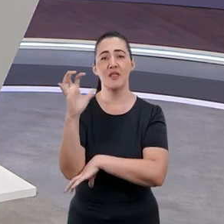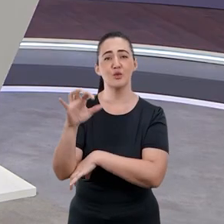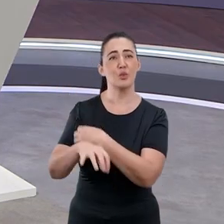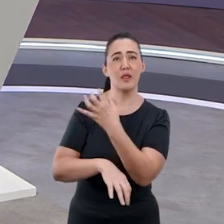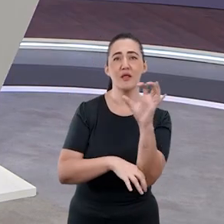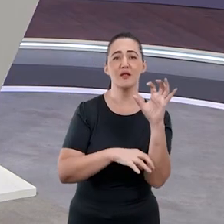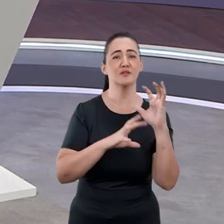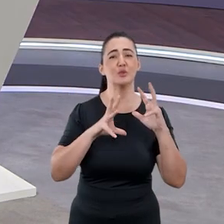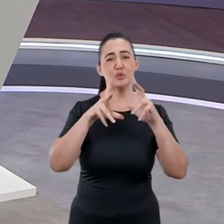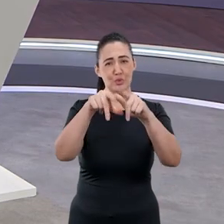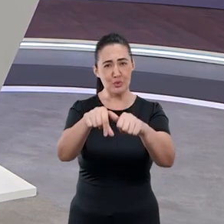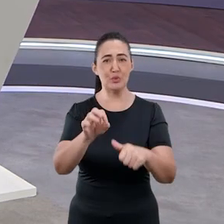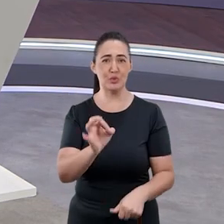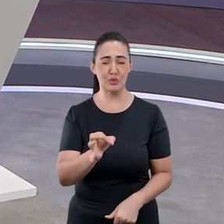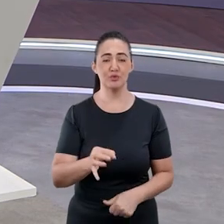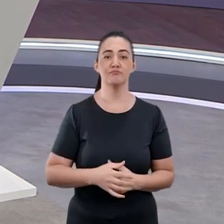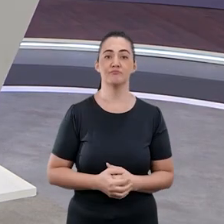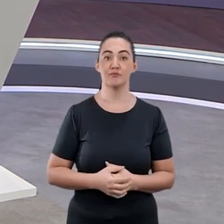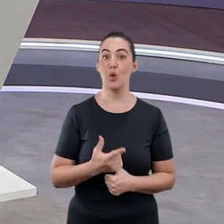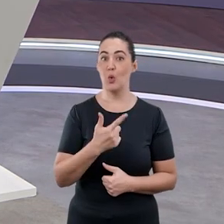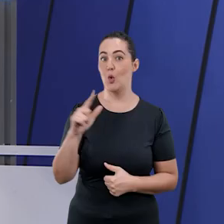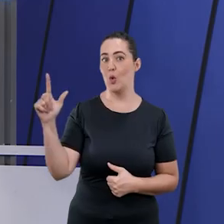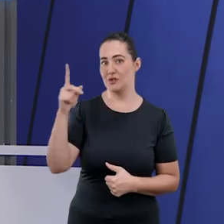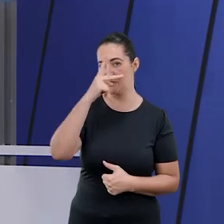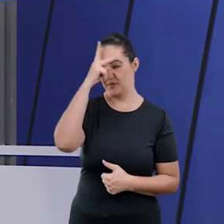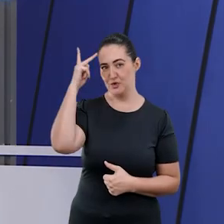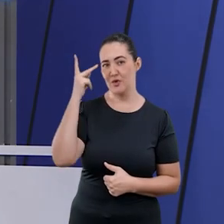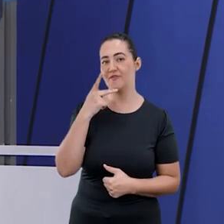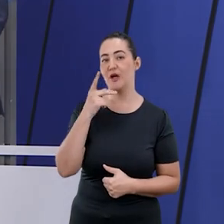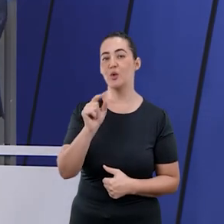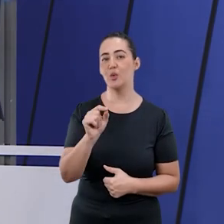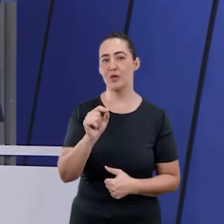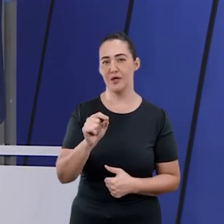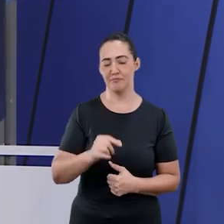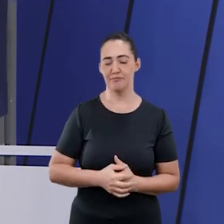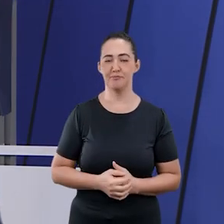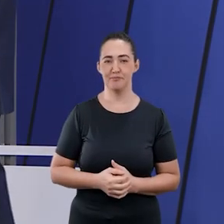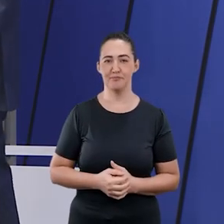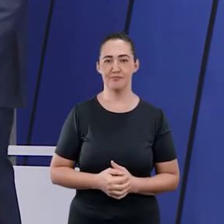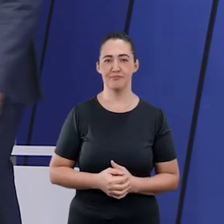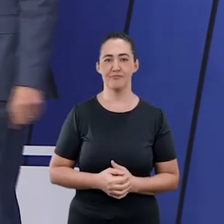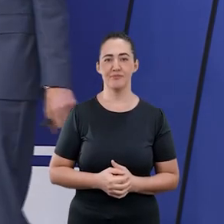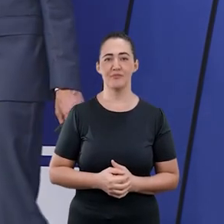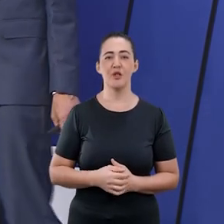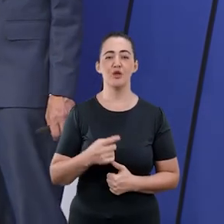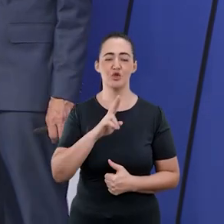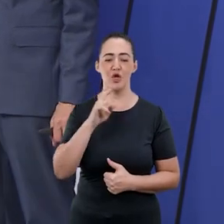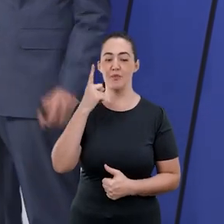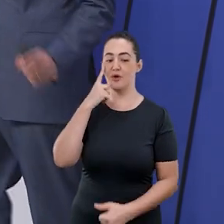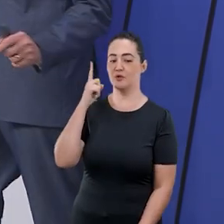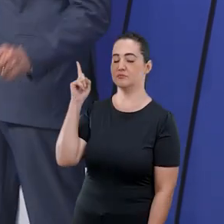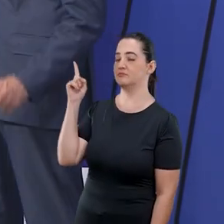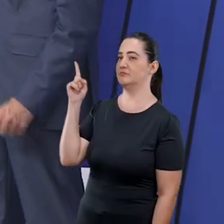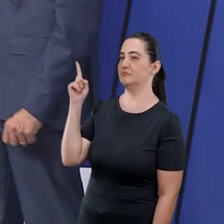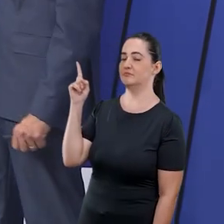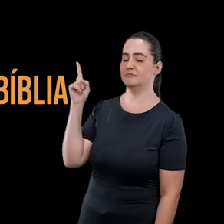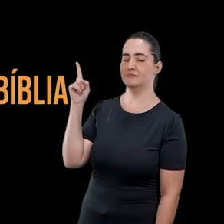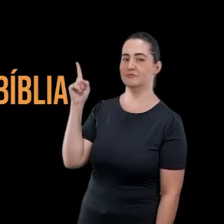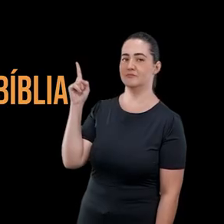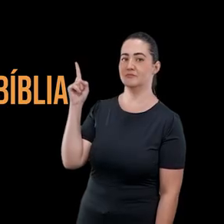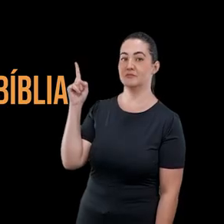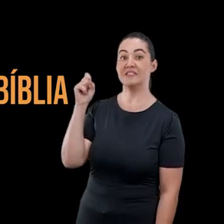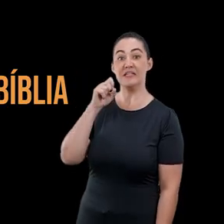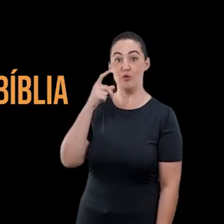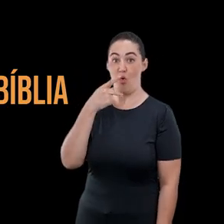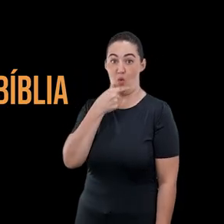também que fala sobre a criação. Veja comigo essa citação de Laparente. Ele disse assim, olha, se